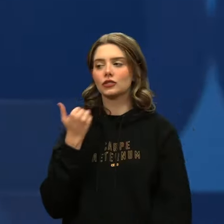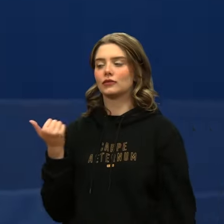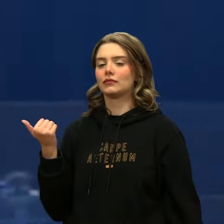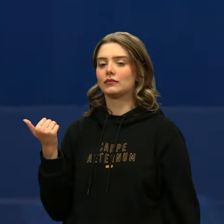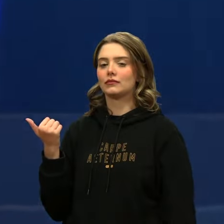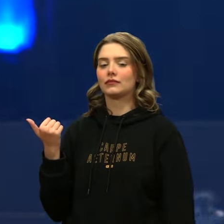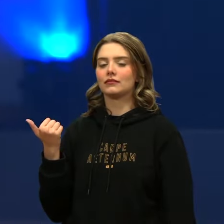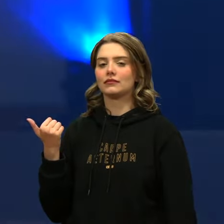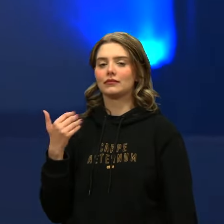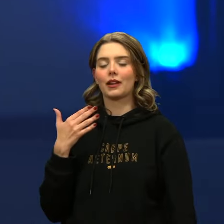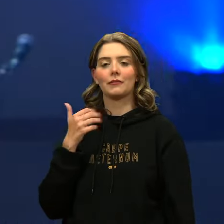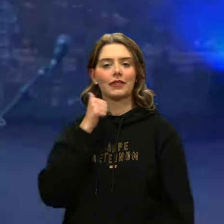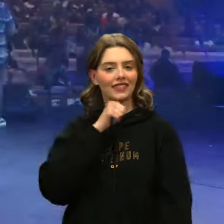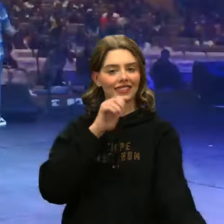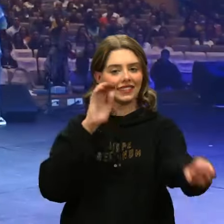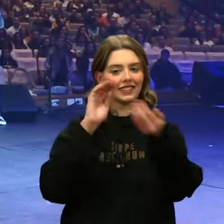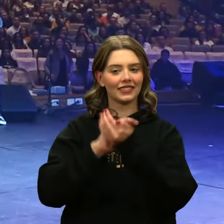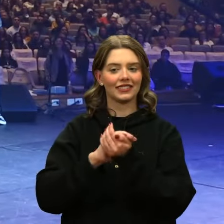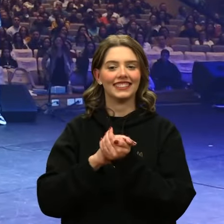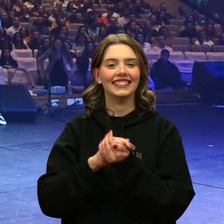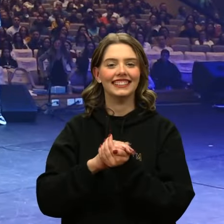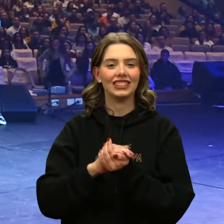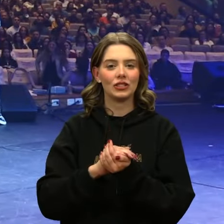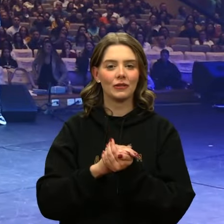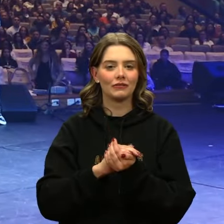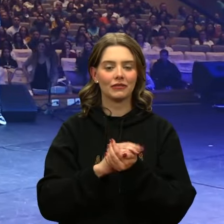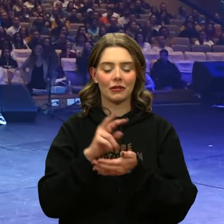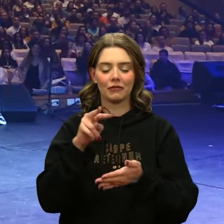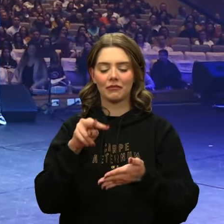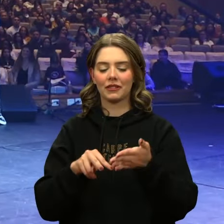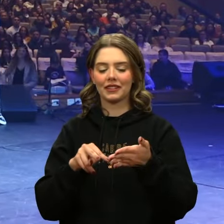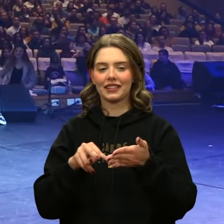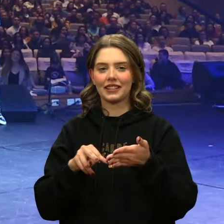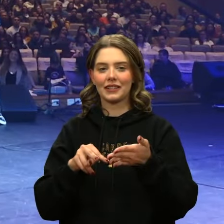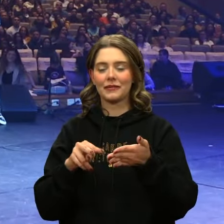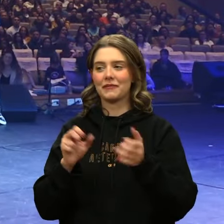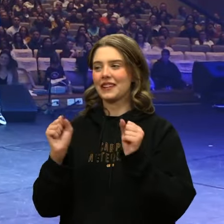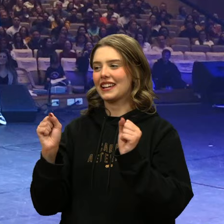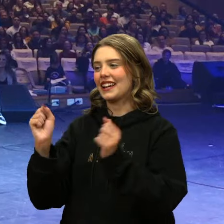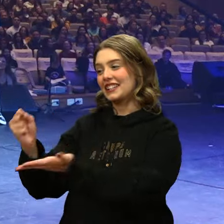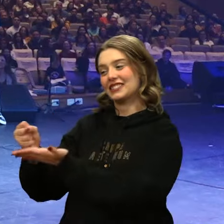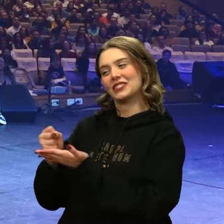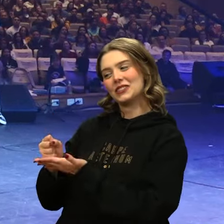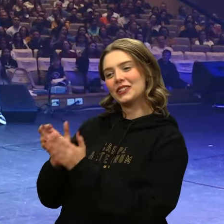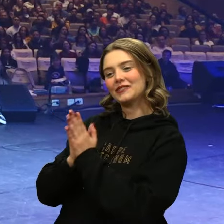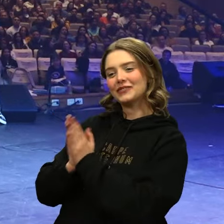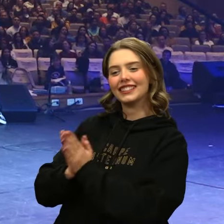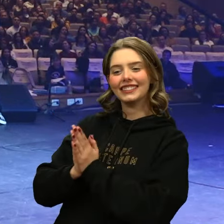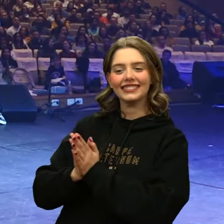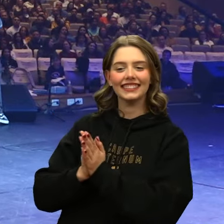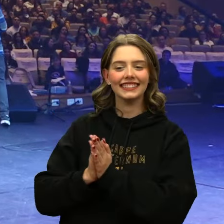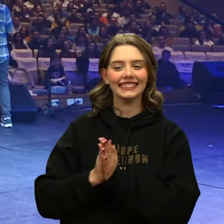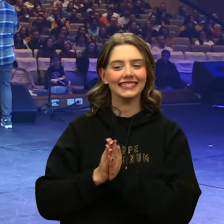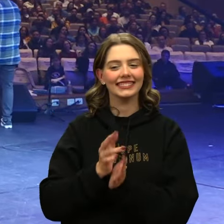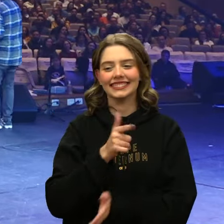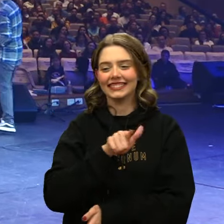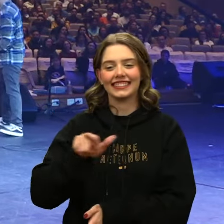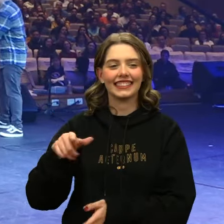Amor, caiu a internet disso daqui, foi embora meu esboço aqui. Então, por favor, só me ajuda a achar. Eu estava dando uma enrolada ali, mas não vou conseguir não, tá